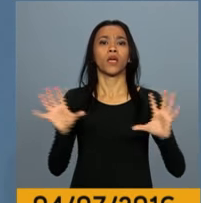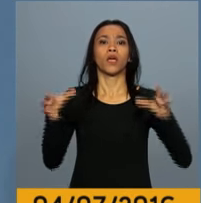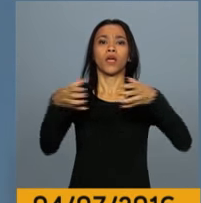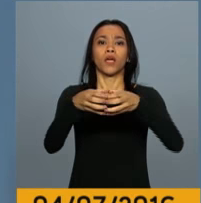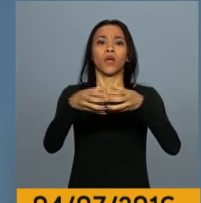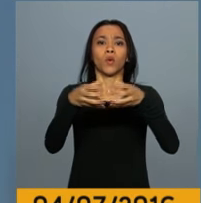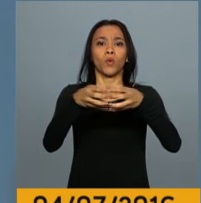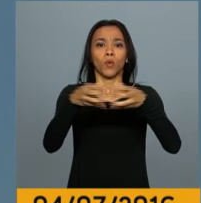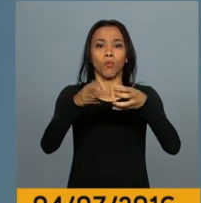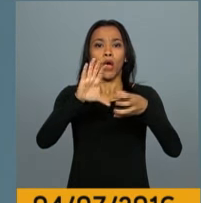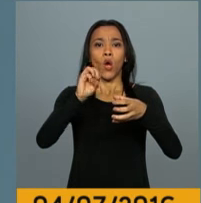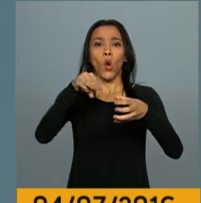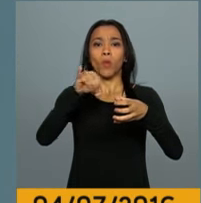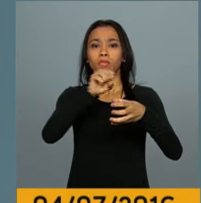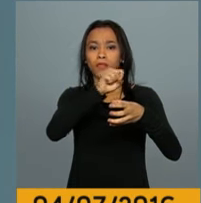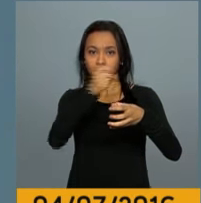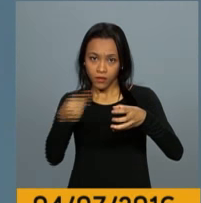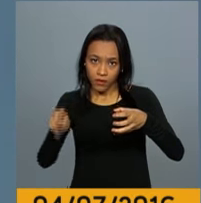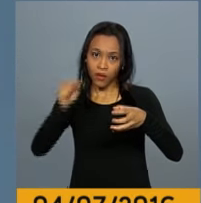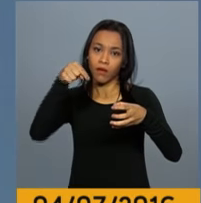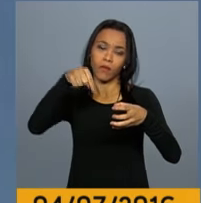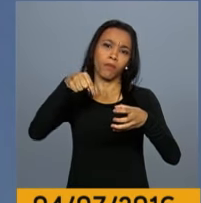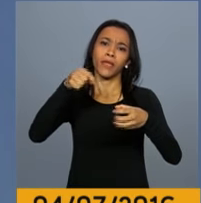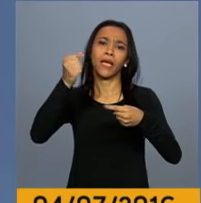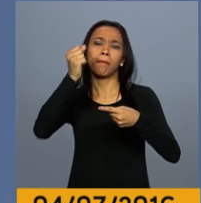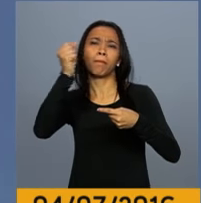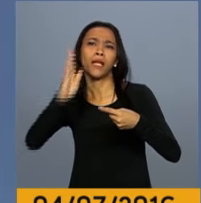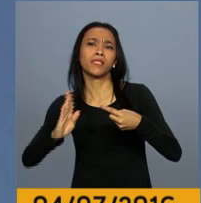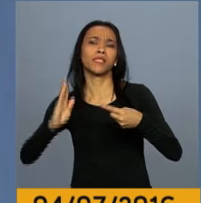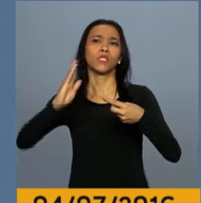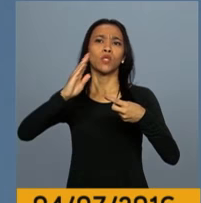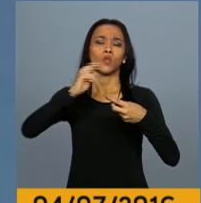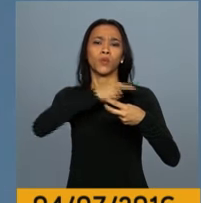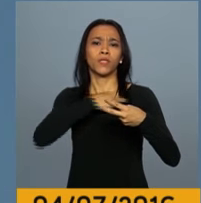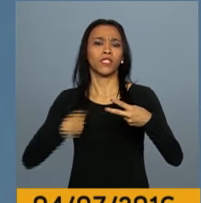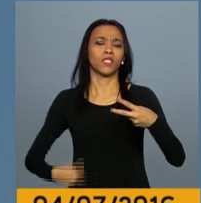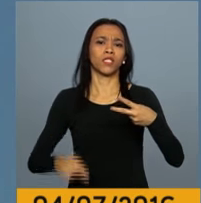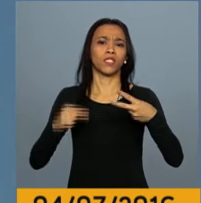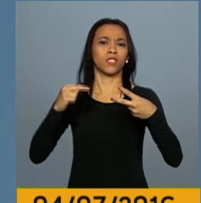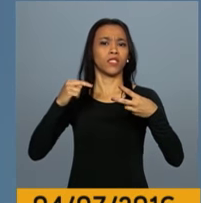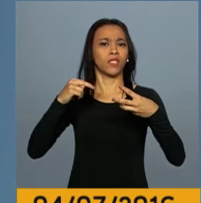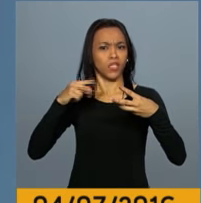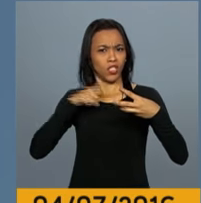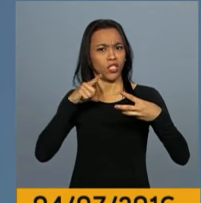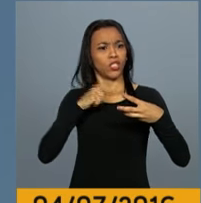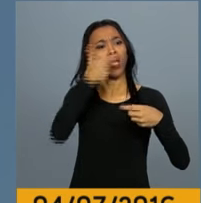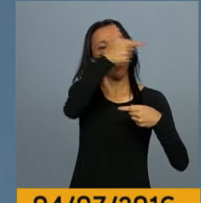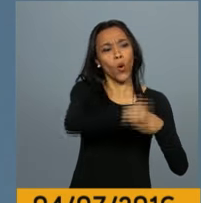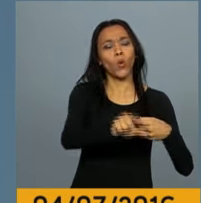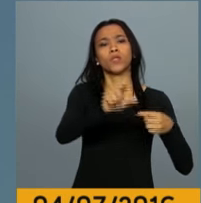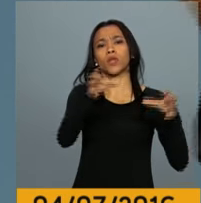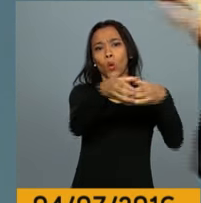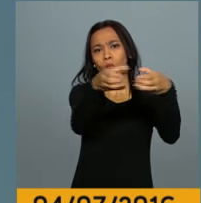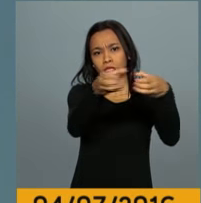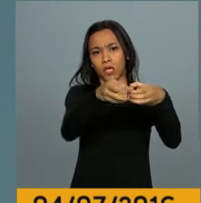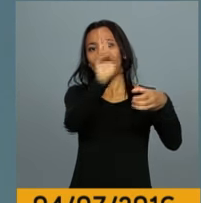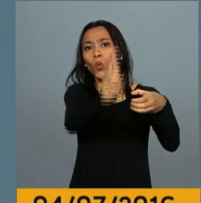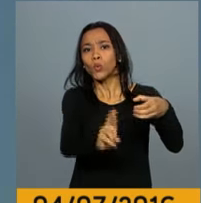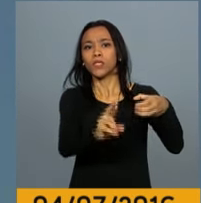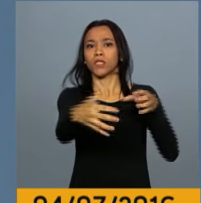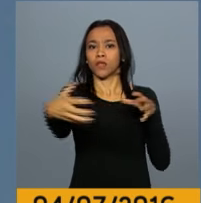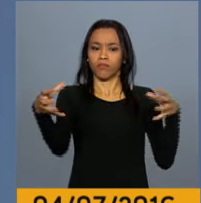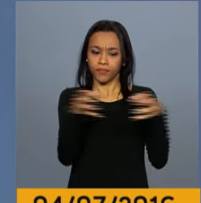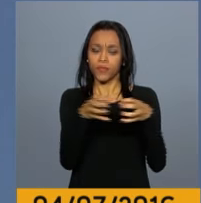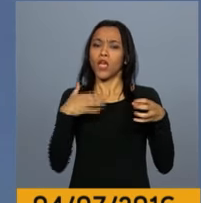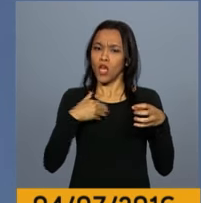é uma comissão Brasil-China, e uma outra comissão também Brasil-Rússia. Várias vezes estive